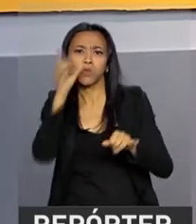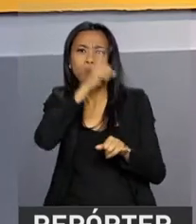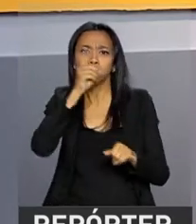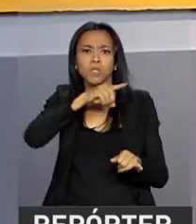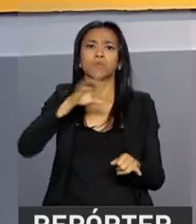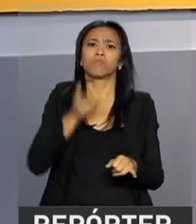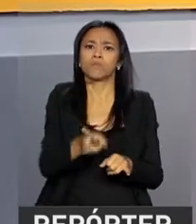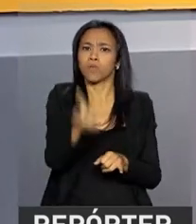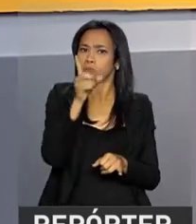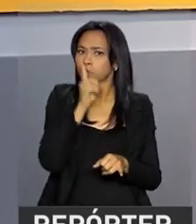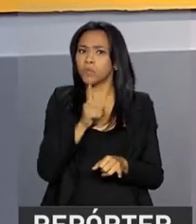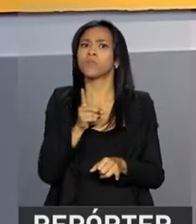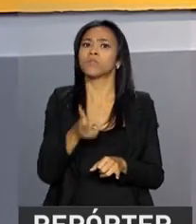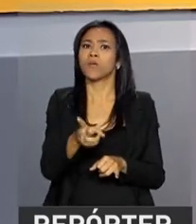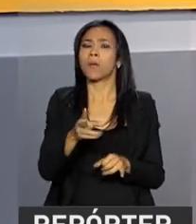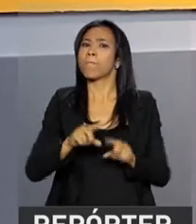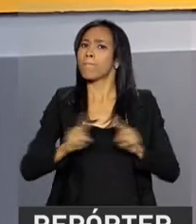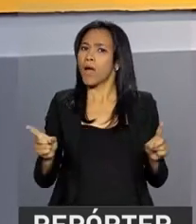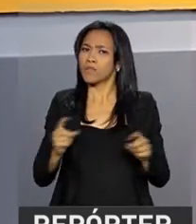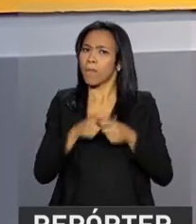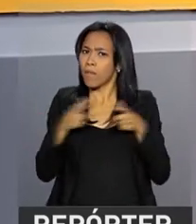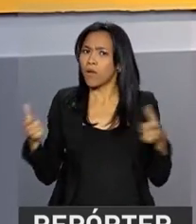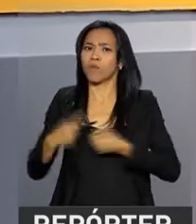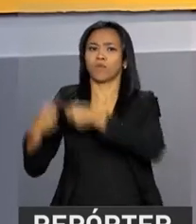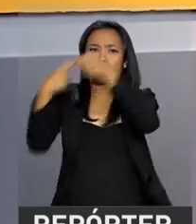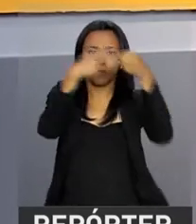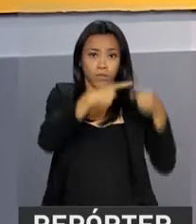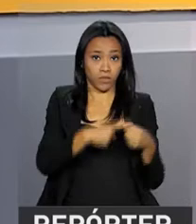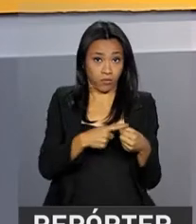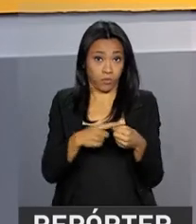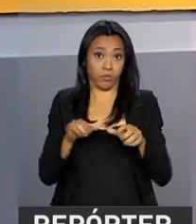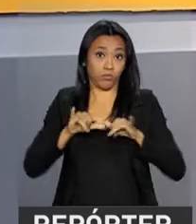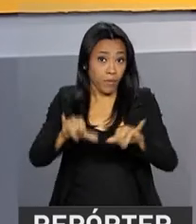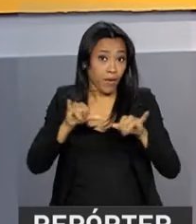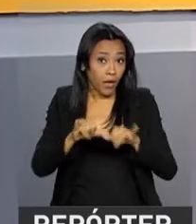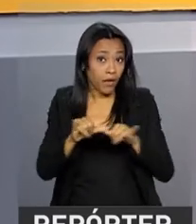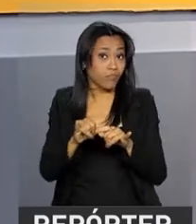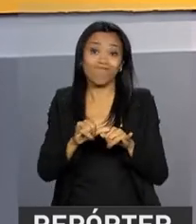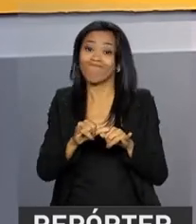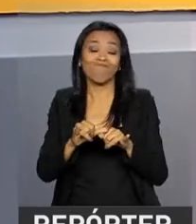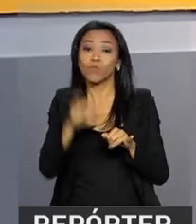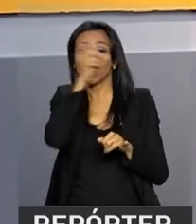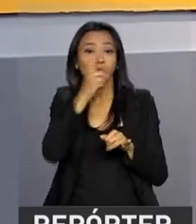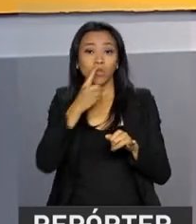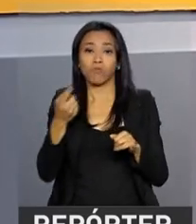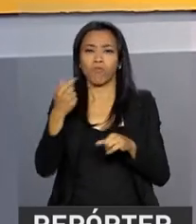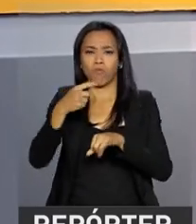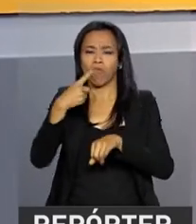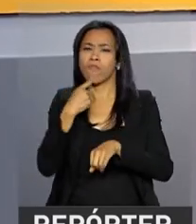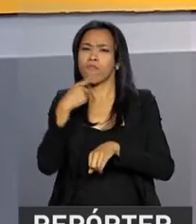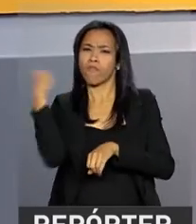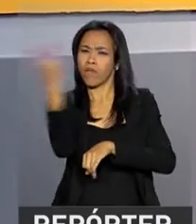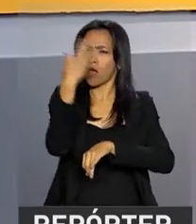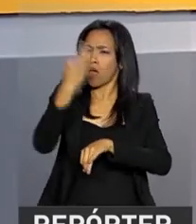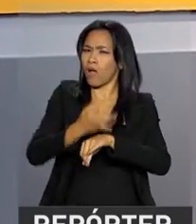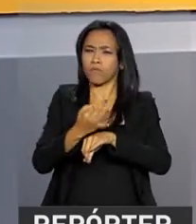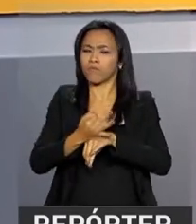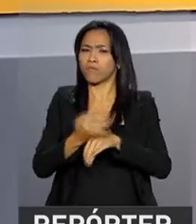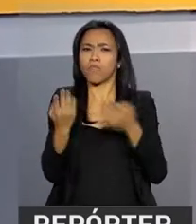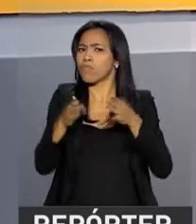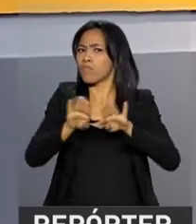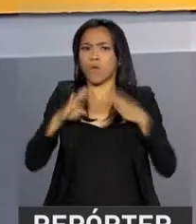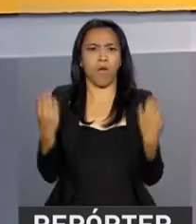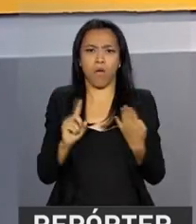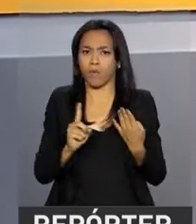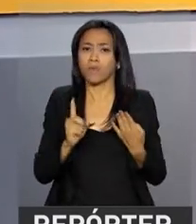domingo mas em muitos municípios supermercados ainda não abrem aos domingos e feriados que você sabe porque o